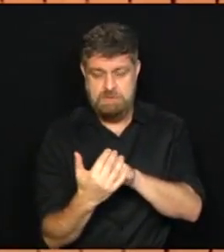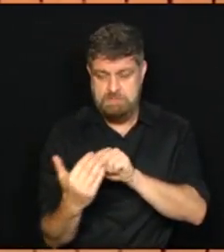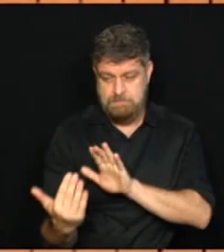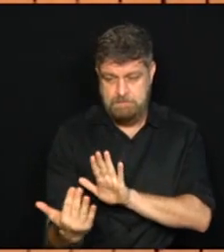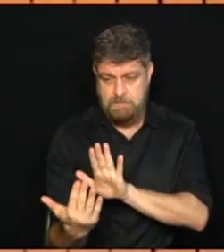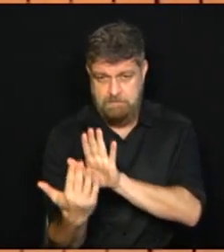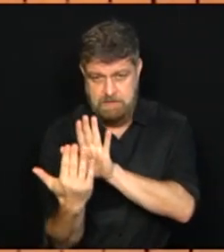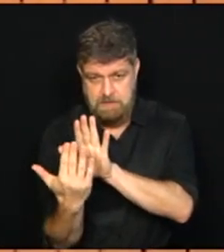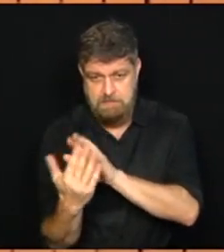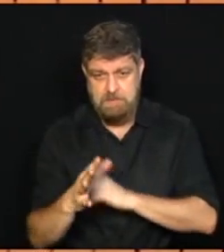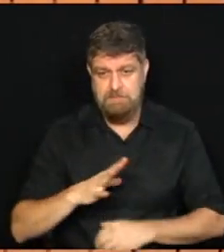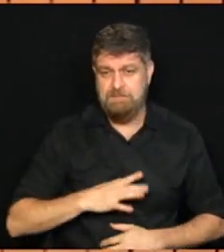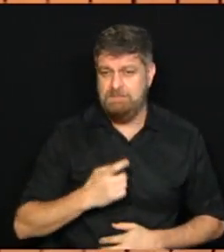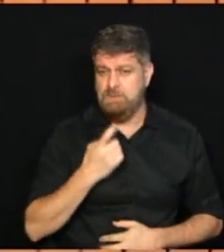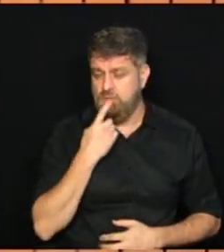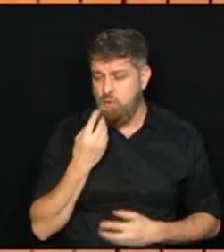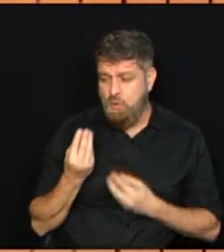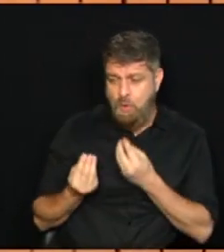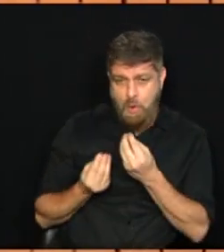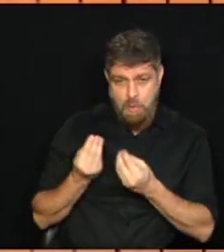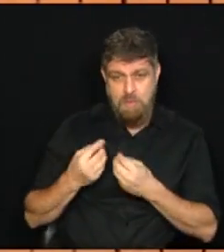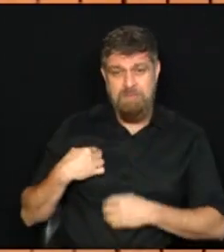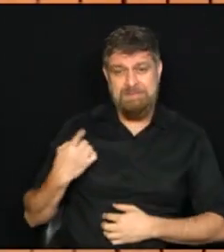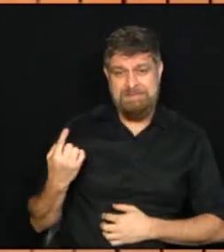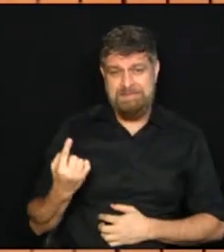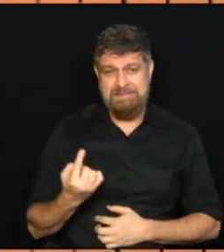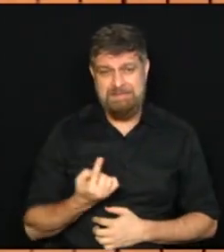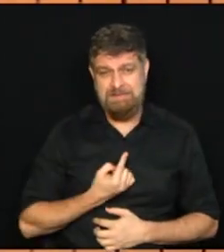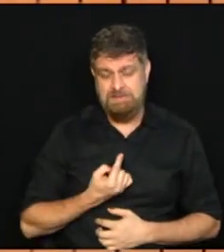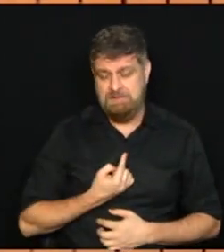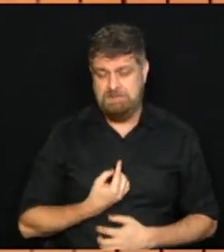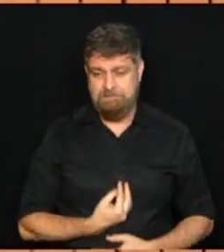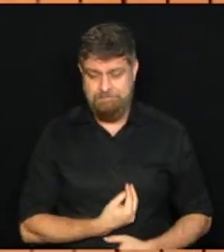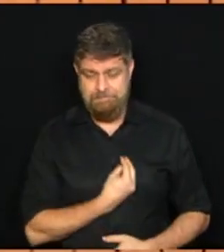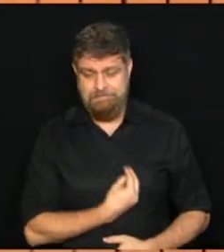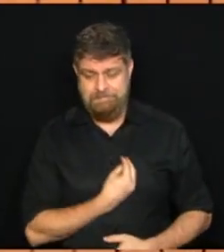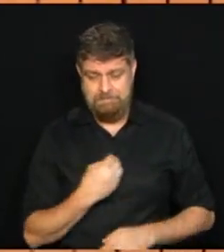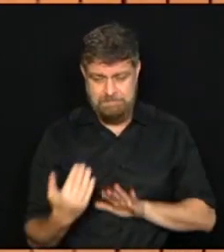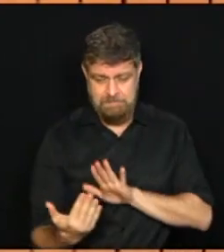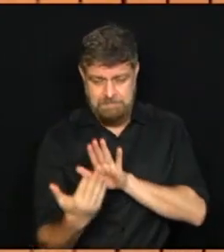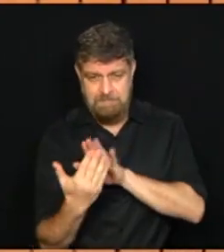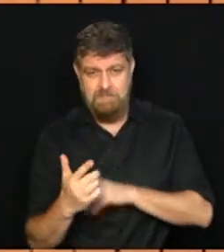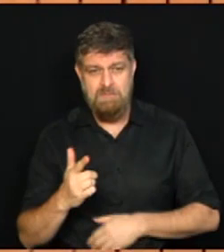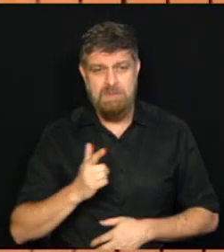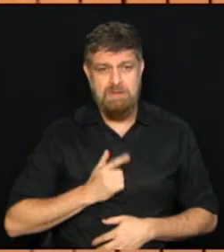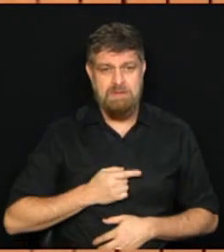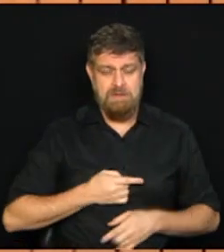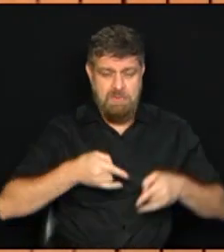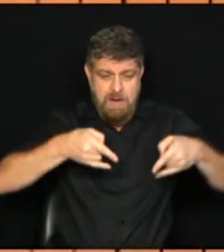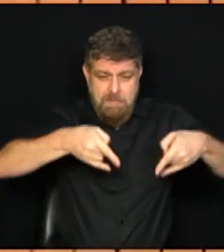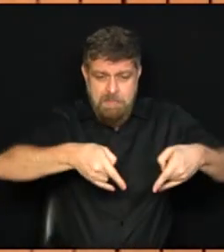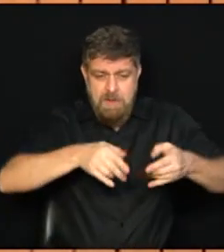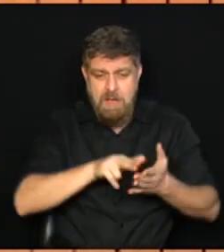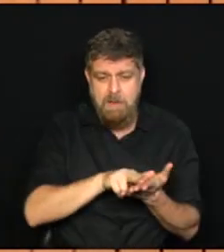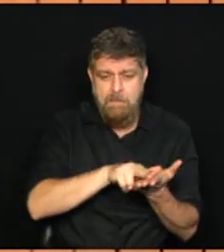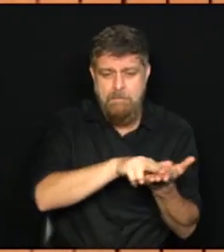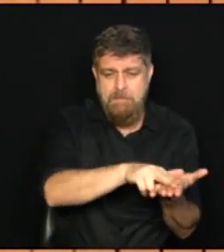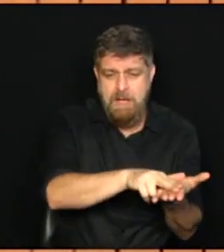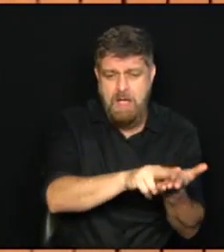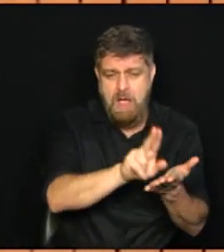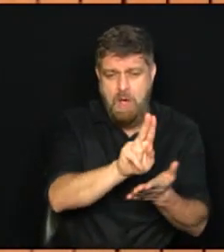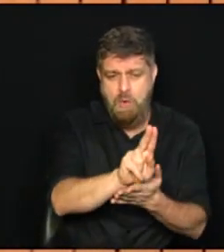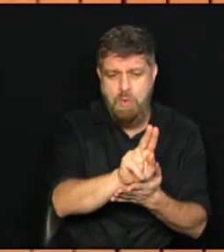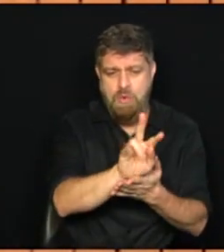de Campinas, a situação em que nós nos encontramos, temos de leito de UTI, disponibilidade de leitos